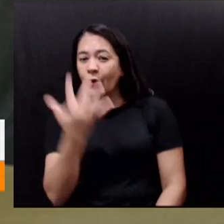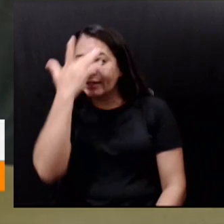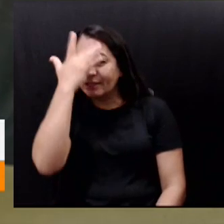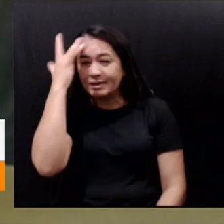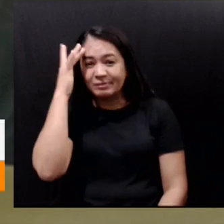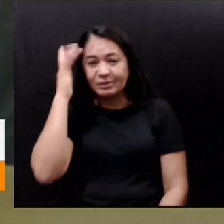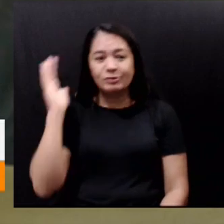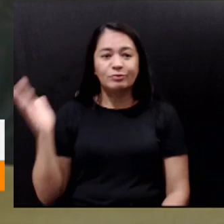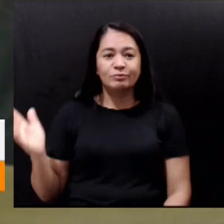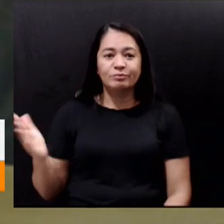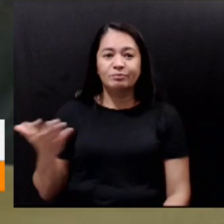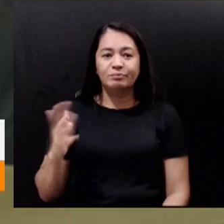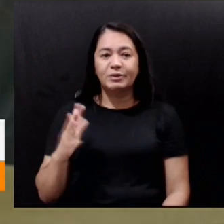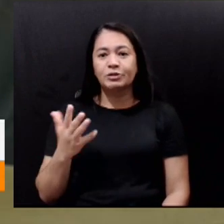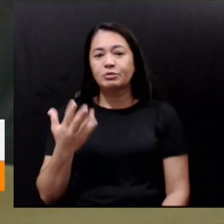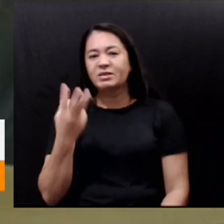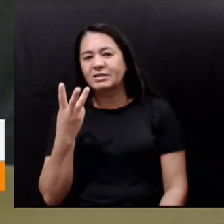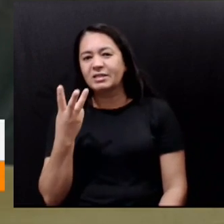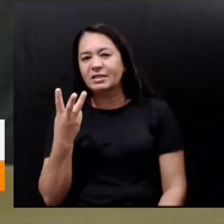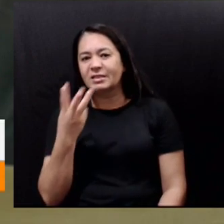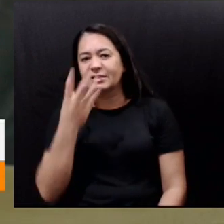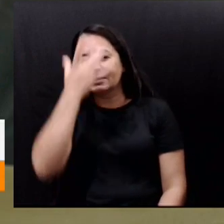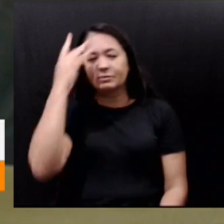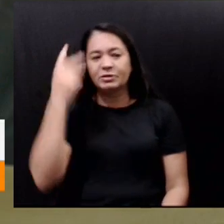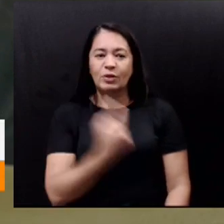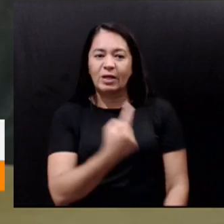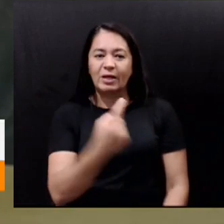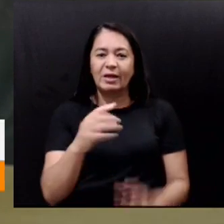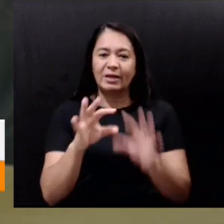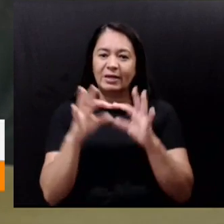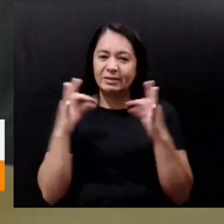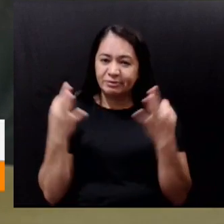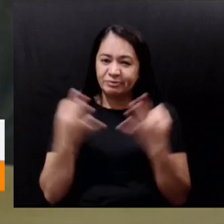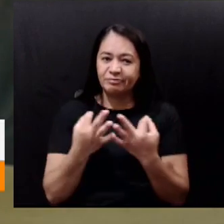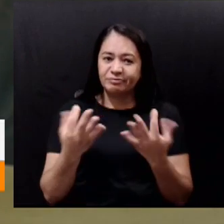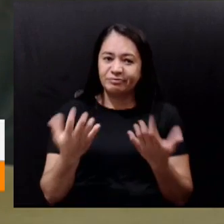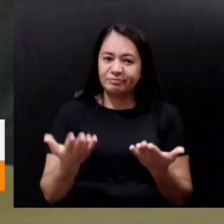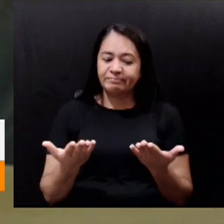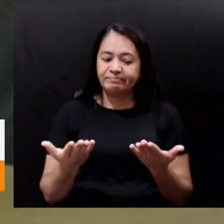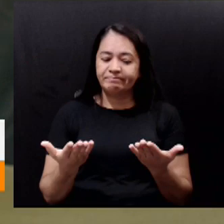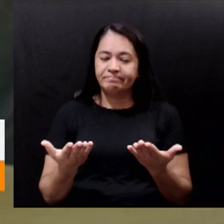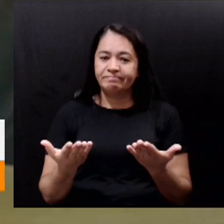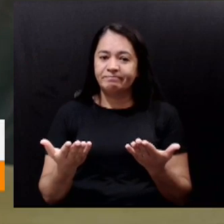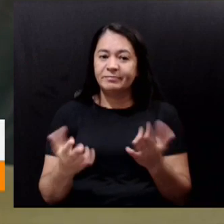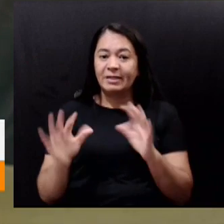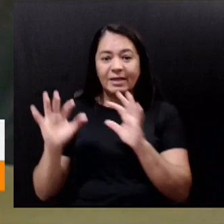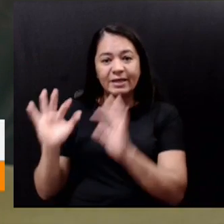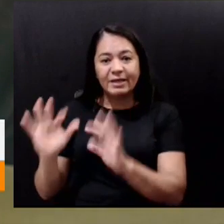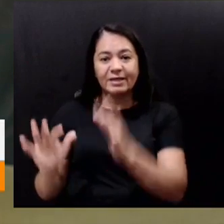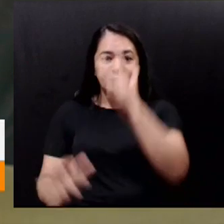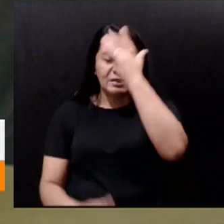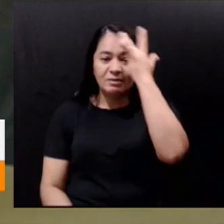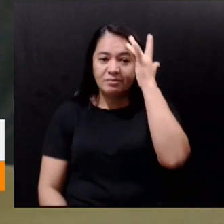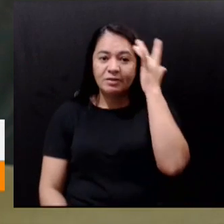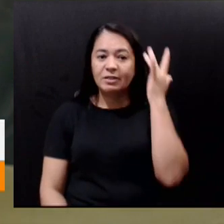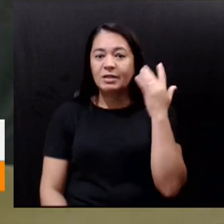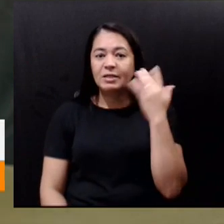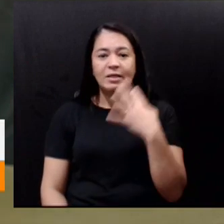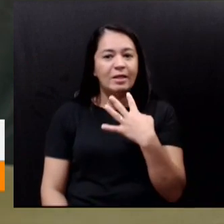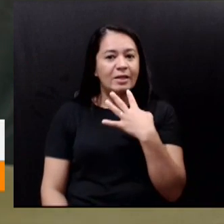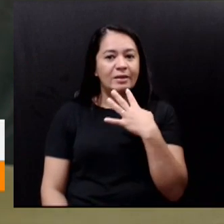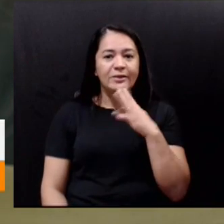3 pessoas, poxa vida, ultrapassa de 1.000 pessoas. E aí essas pessoas não se conhecem entre